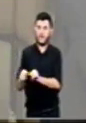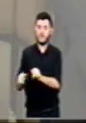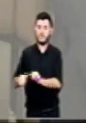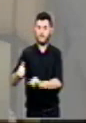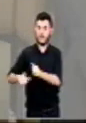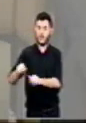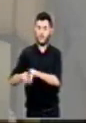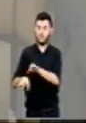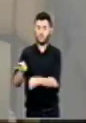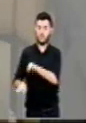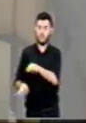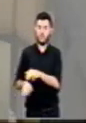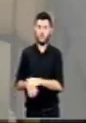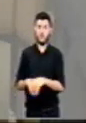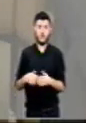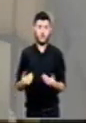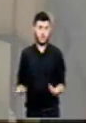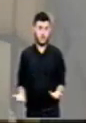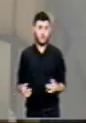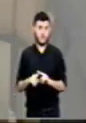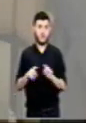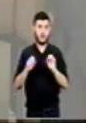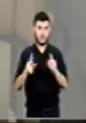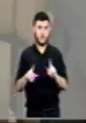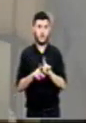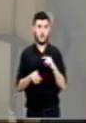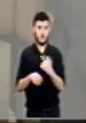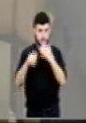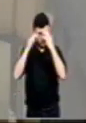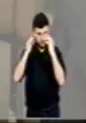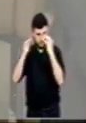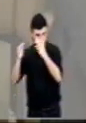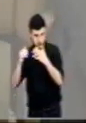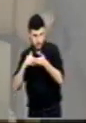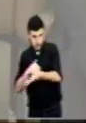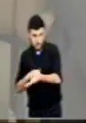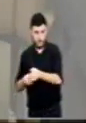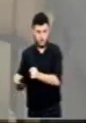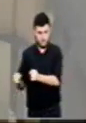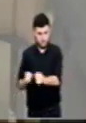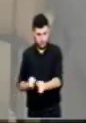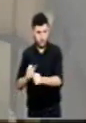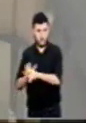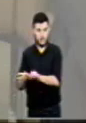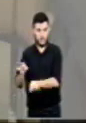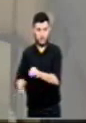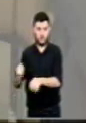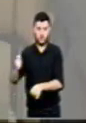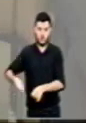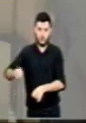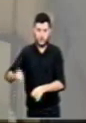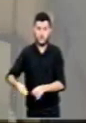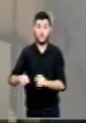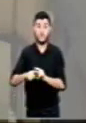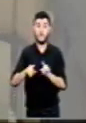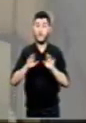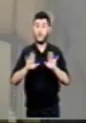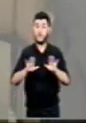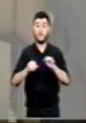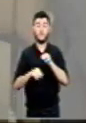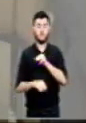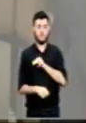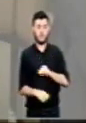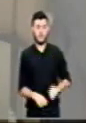feito por um juiz de primeiro grau com o maior respeito que se tenha àquela autoridade. Por fim, senhores ministros, senhoras ministras,